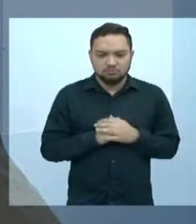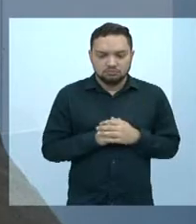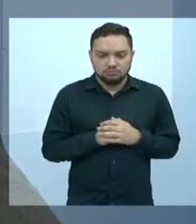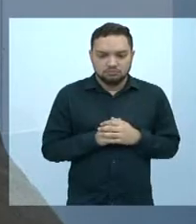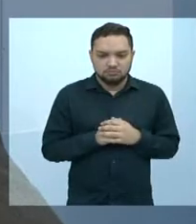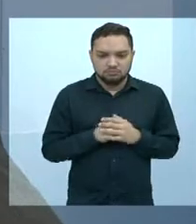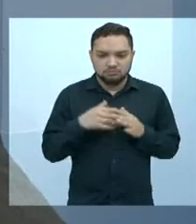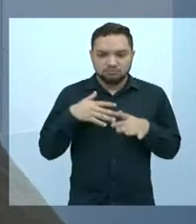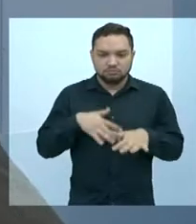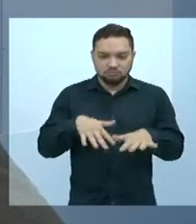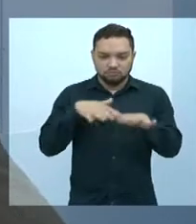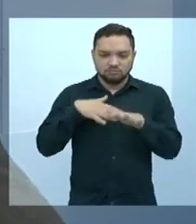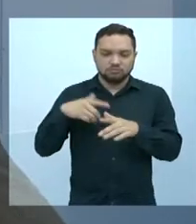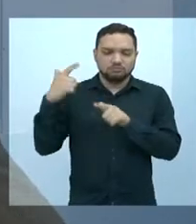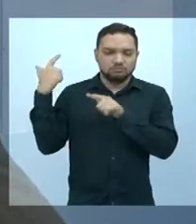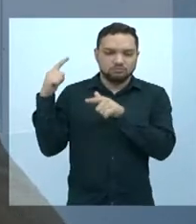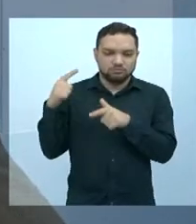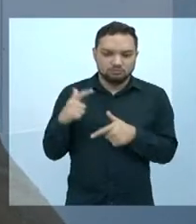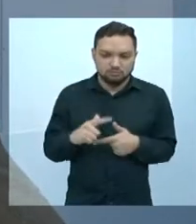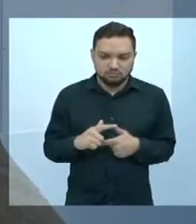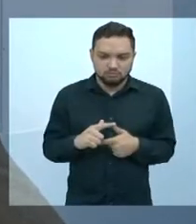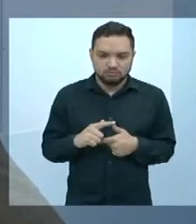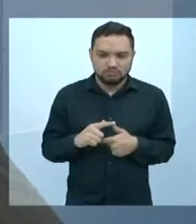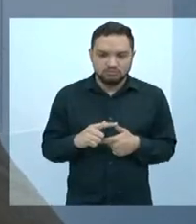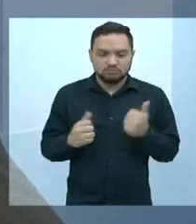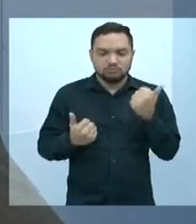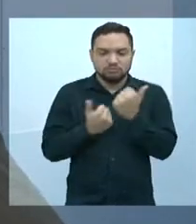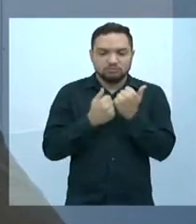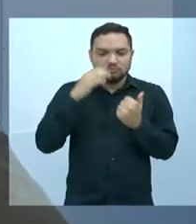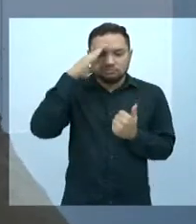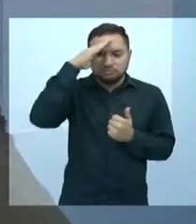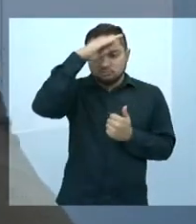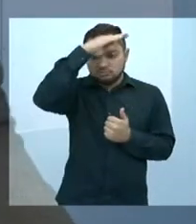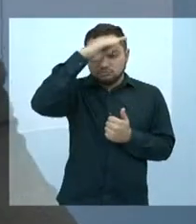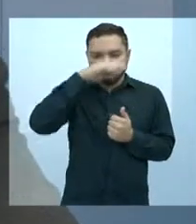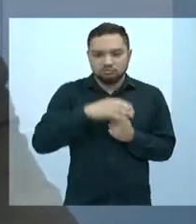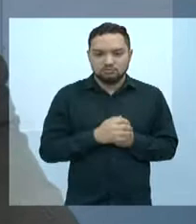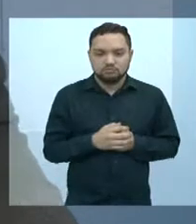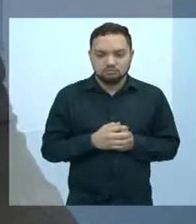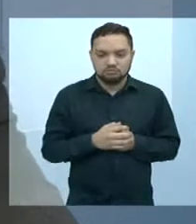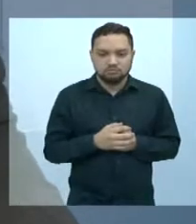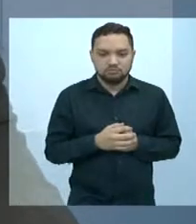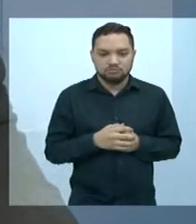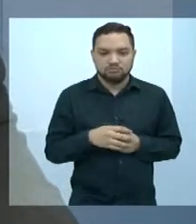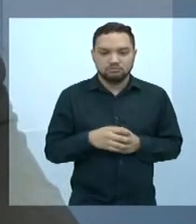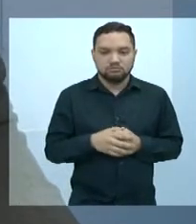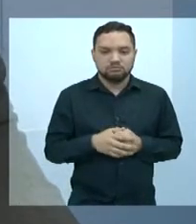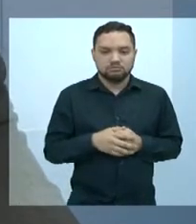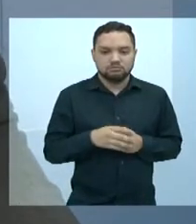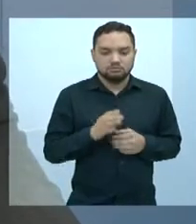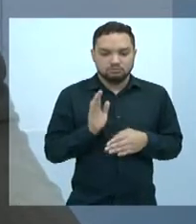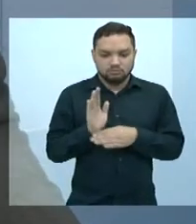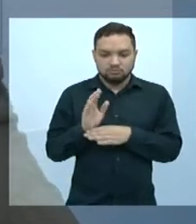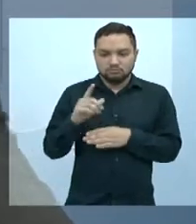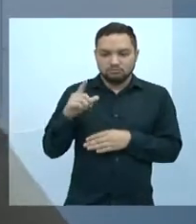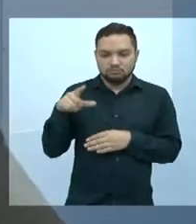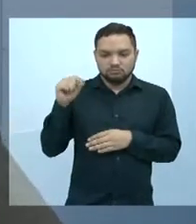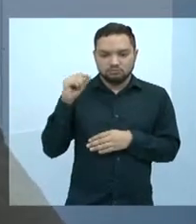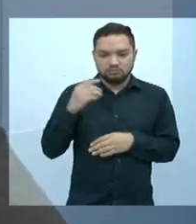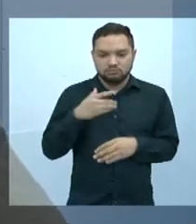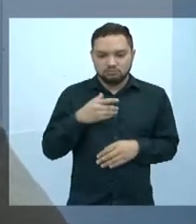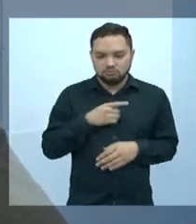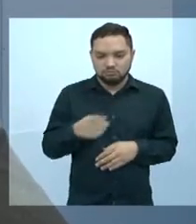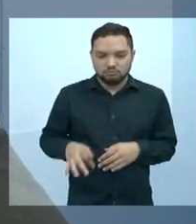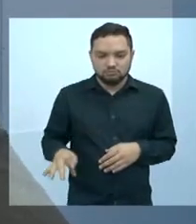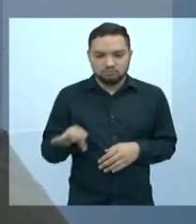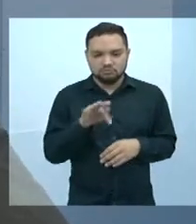civil conservador favorável a Jair Messias Bolsonaro, que também o ajudou a elegê-lo deputado federal. E o André Fernandes é